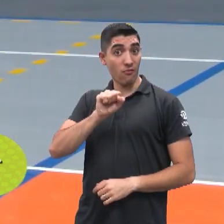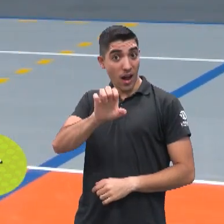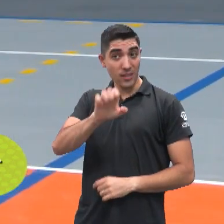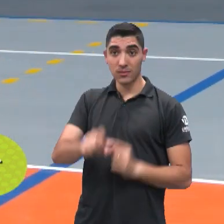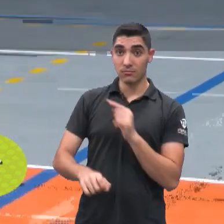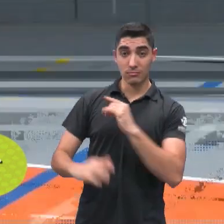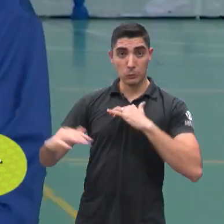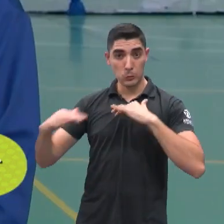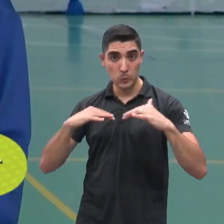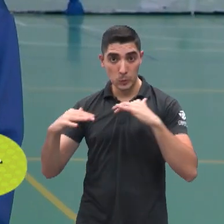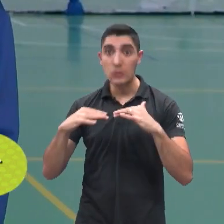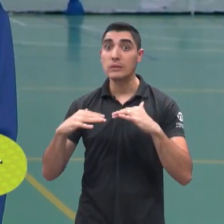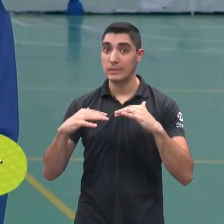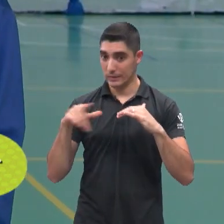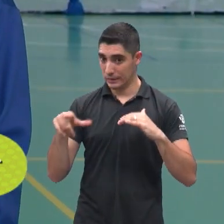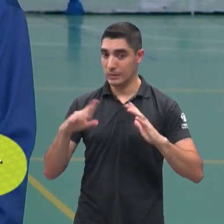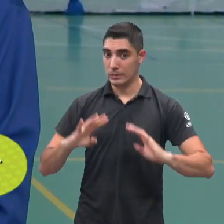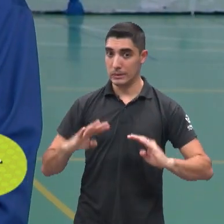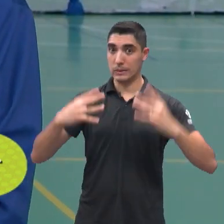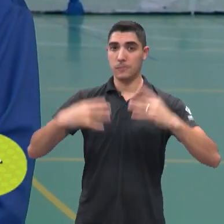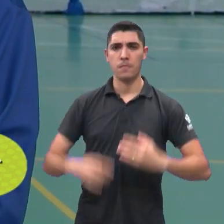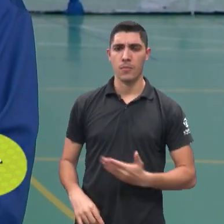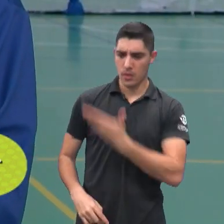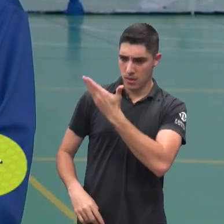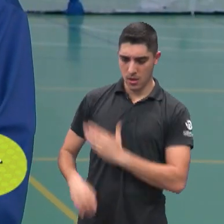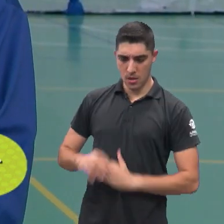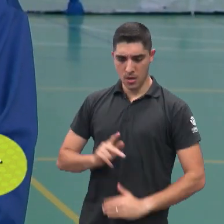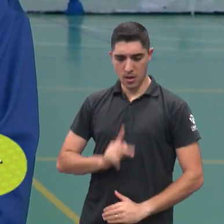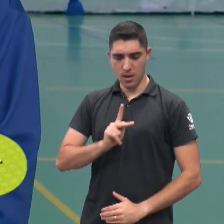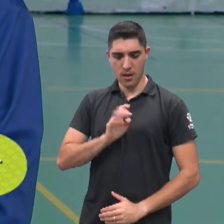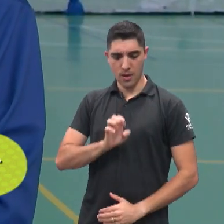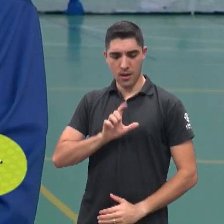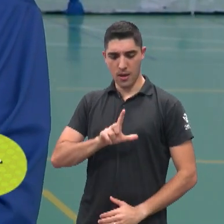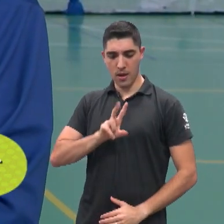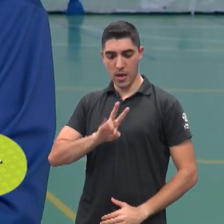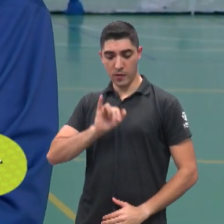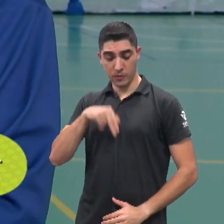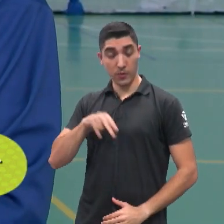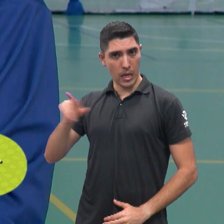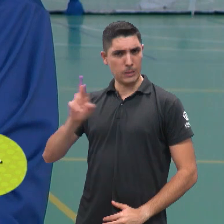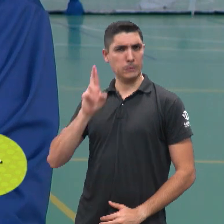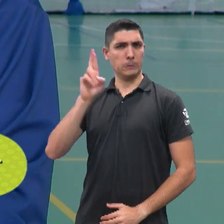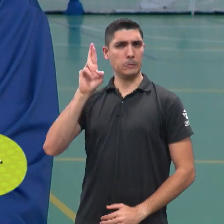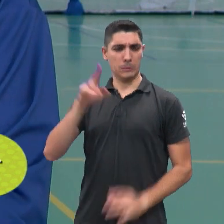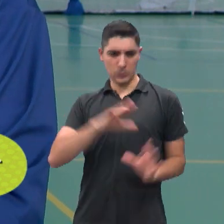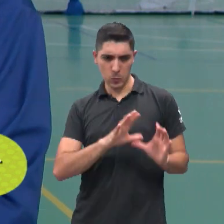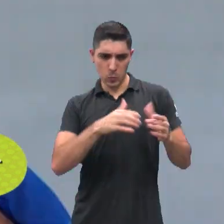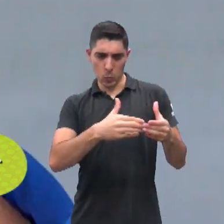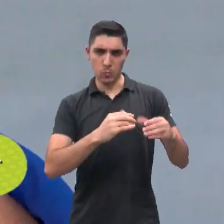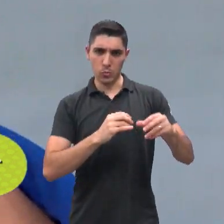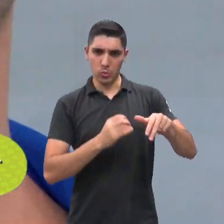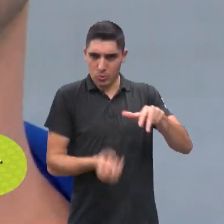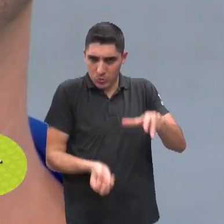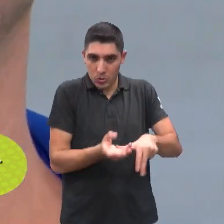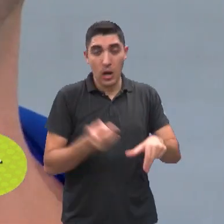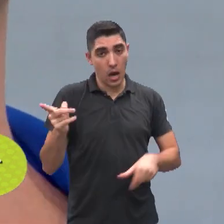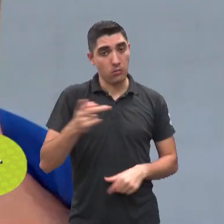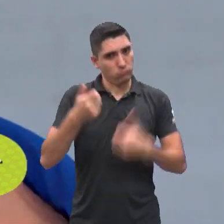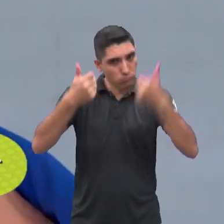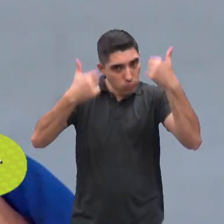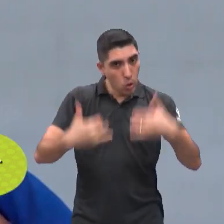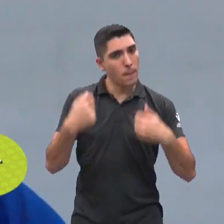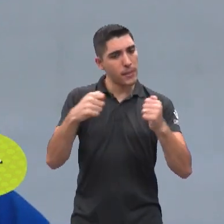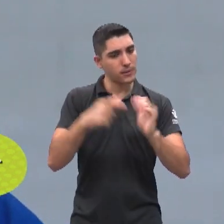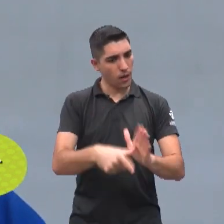é eliminatória. Kelvin, que é chefe da delegação, explica que é preciso planejamento, pois a